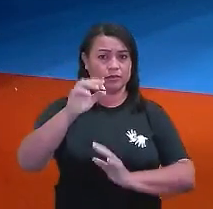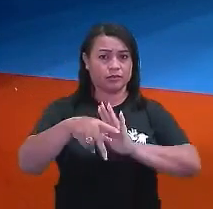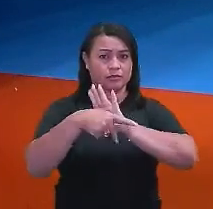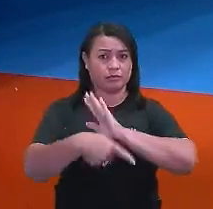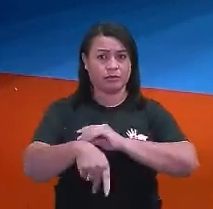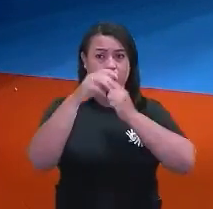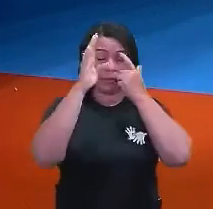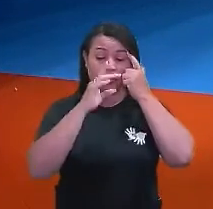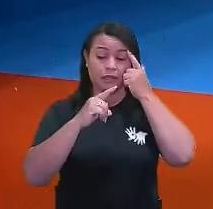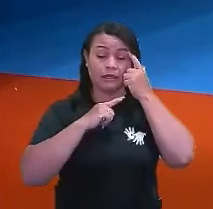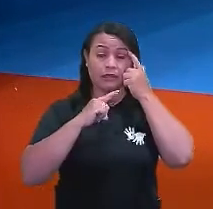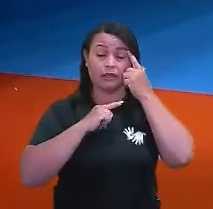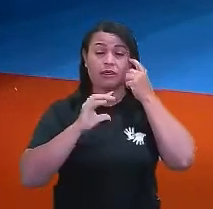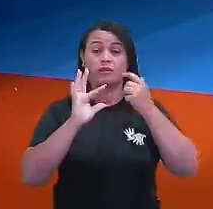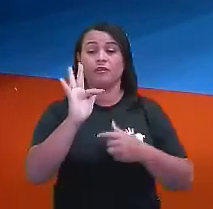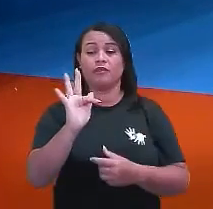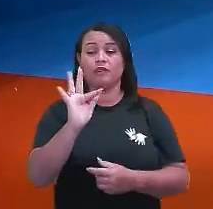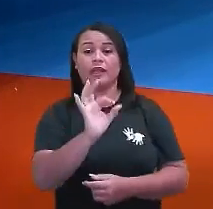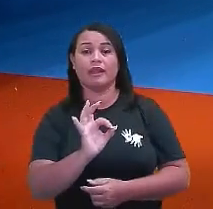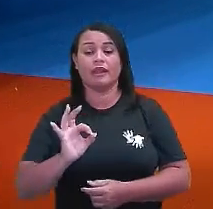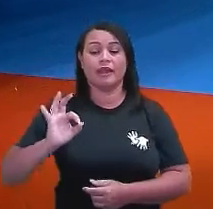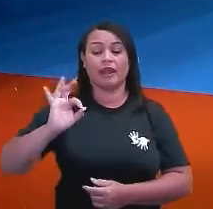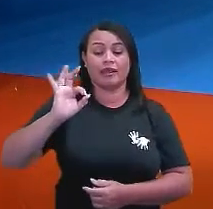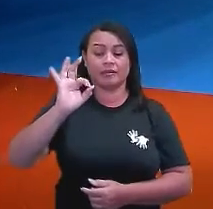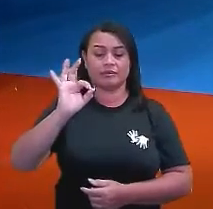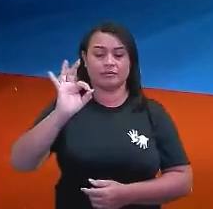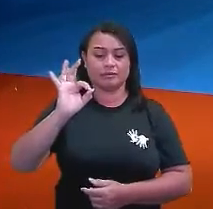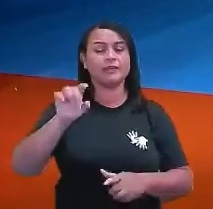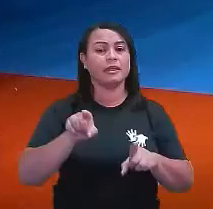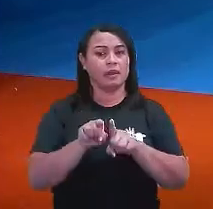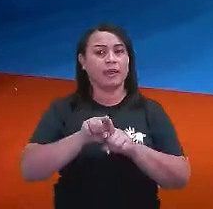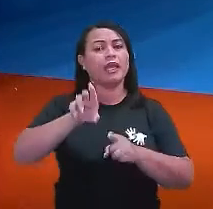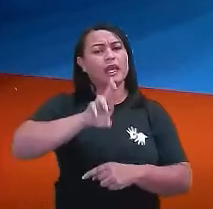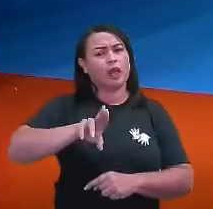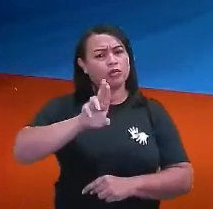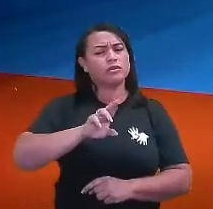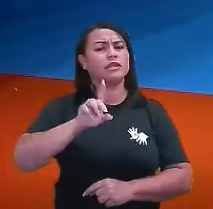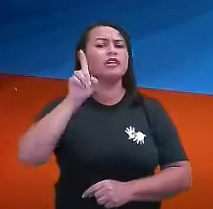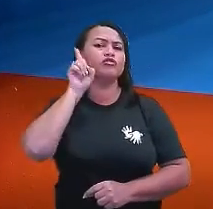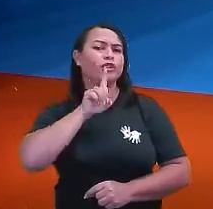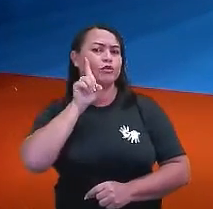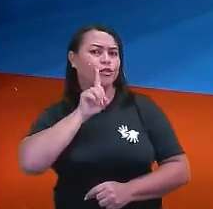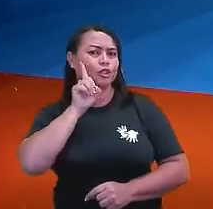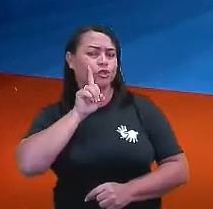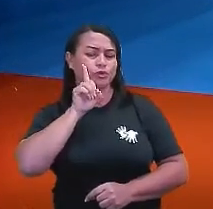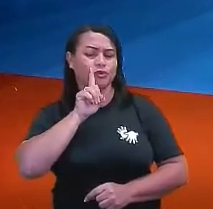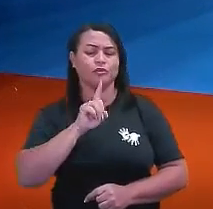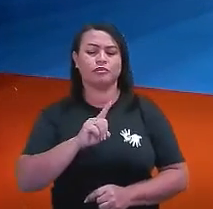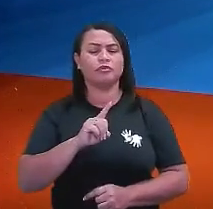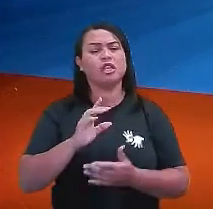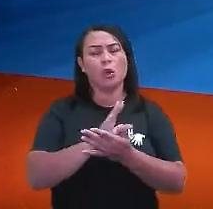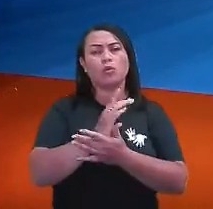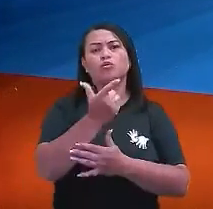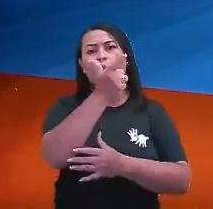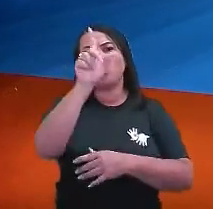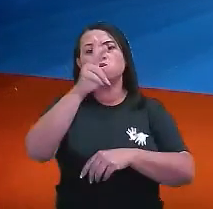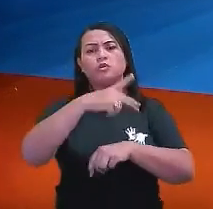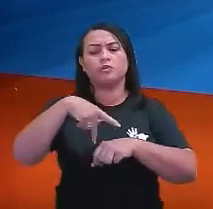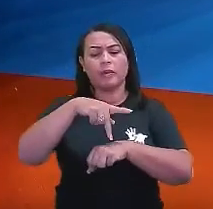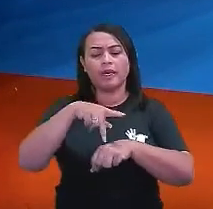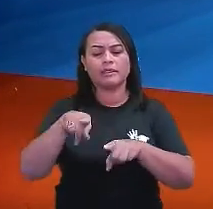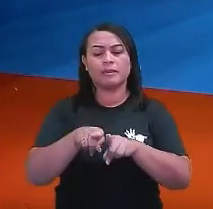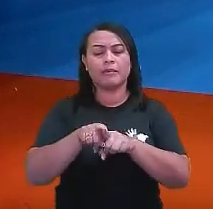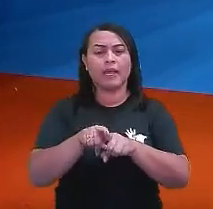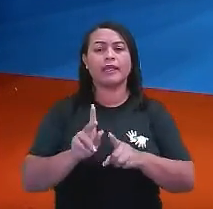Brasil. Eu tenho Fahrenheit, tá? Que é usada muito nos Estados Unidos e em alguns outros países. E eu tenho